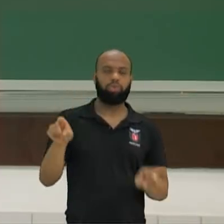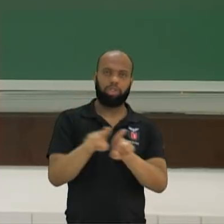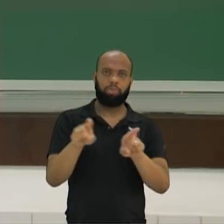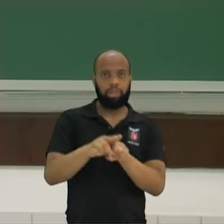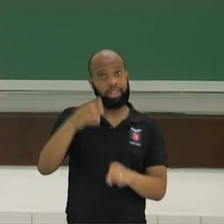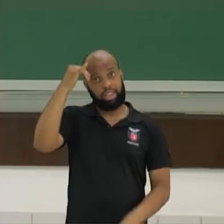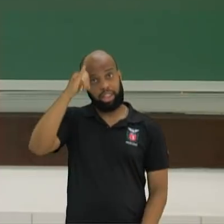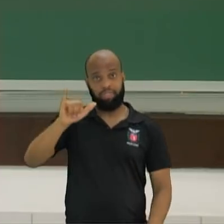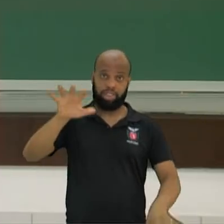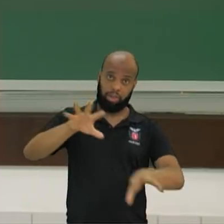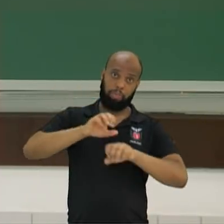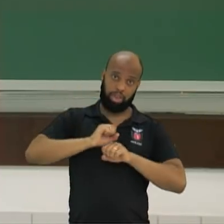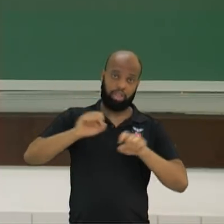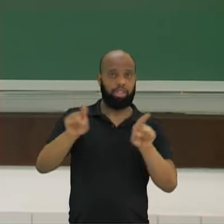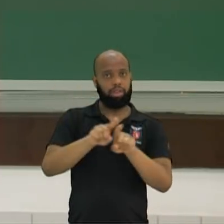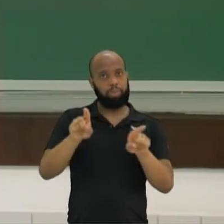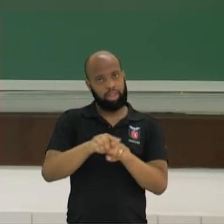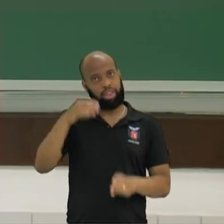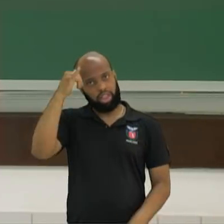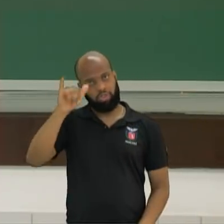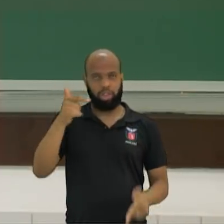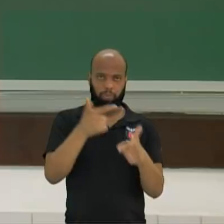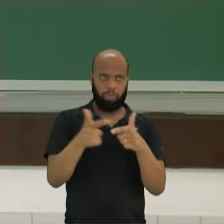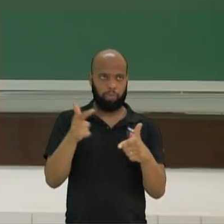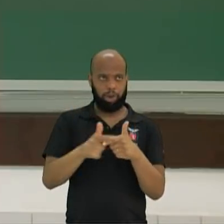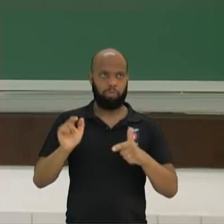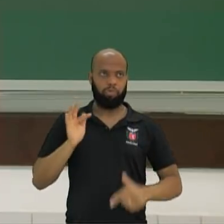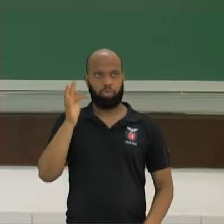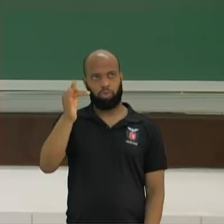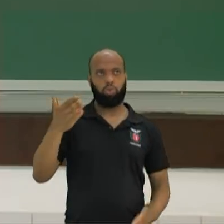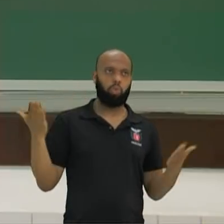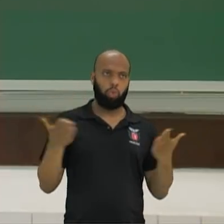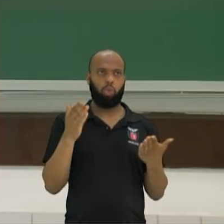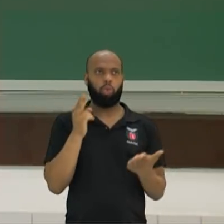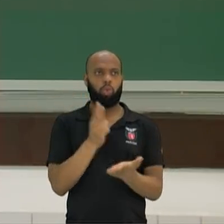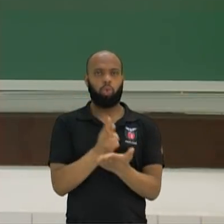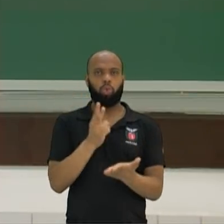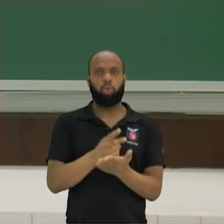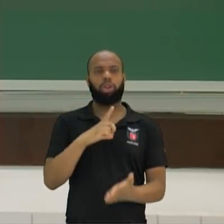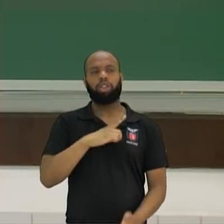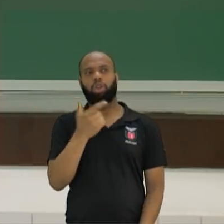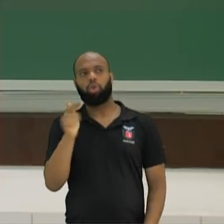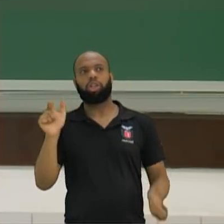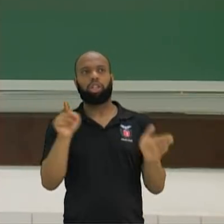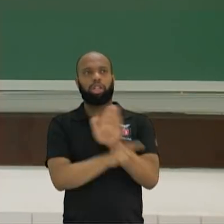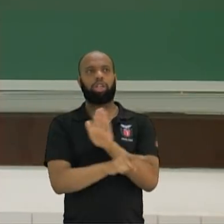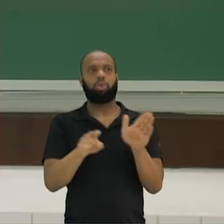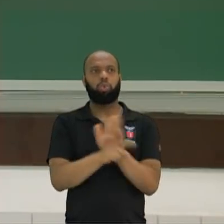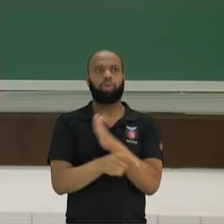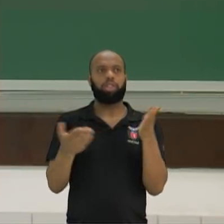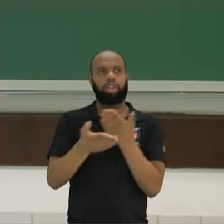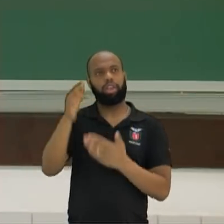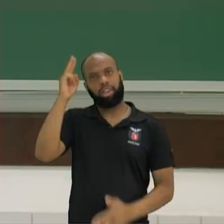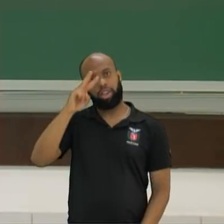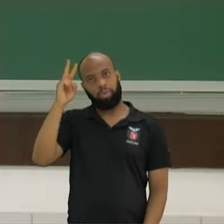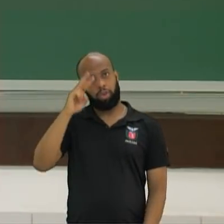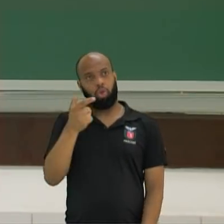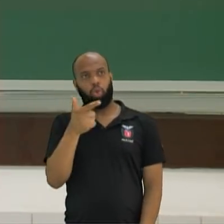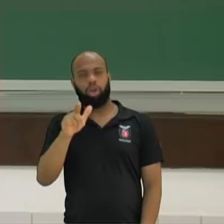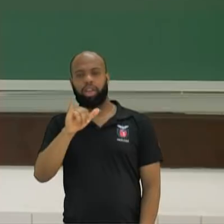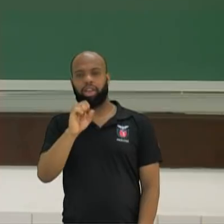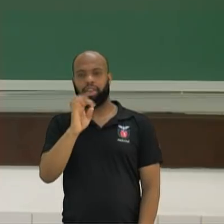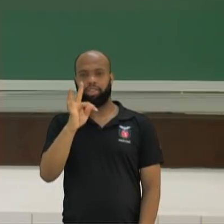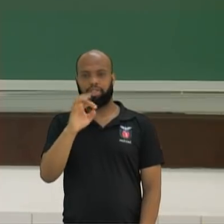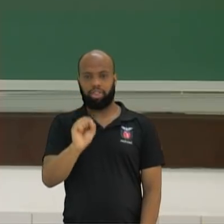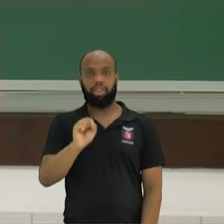para evitar esse tipo de problema, certo? Seguindo aqui então, mais uma questão para a gente relembrar uma outra IST que